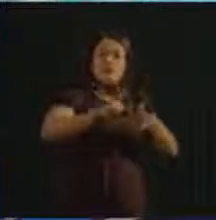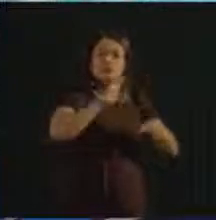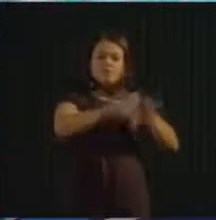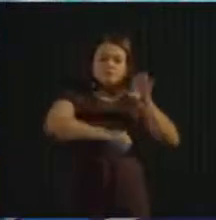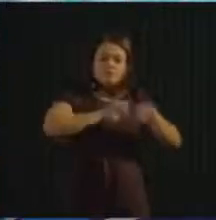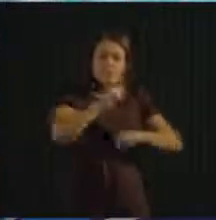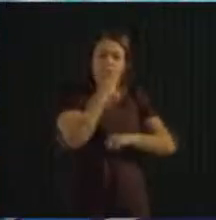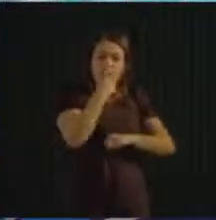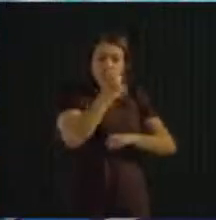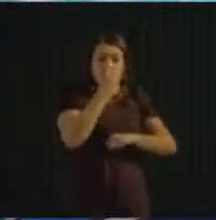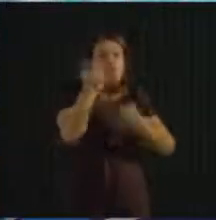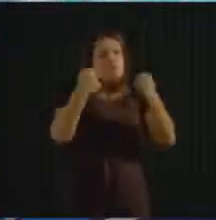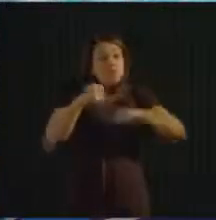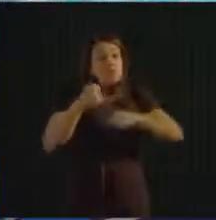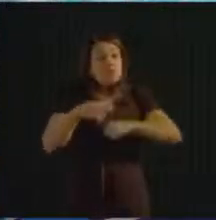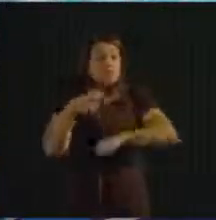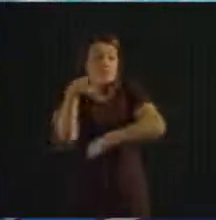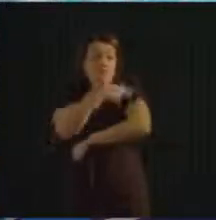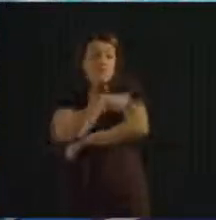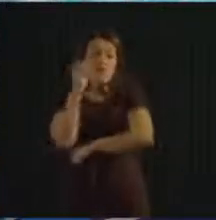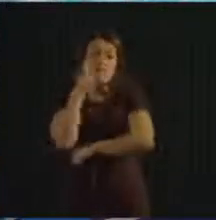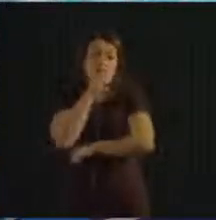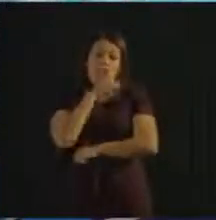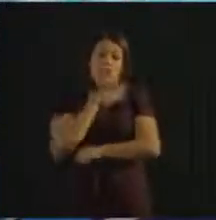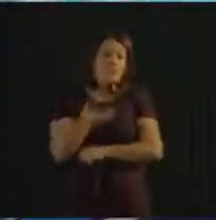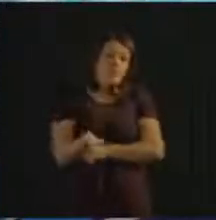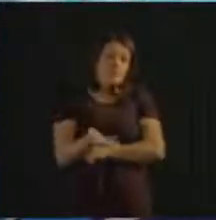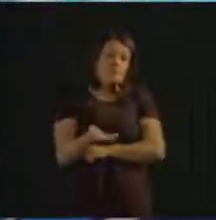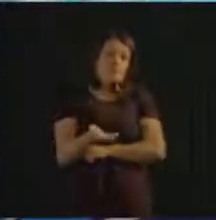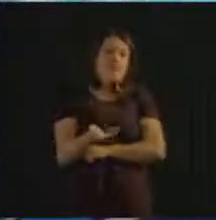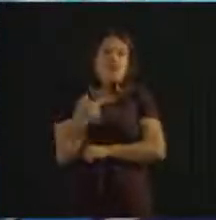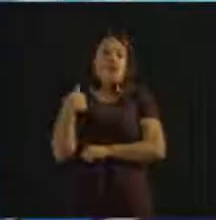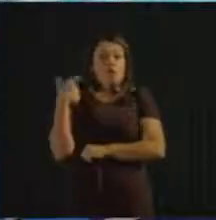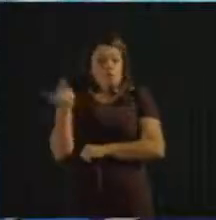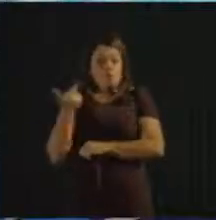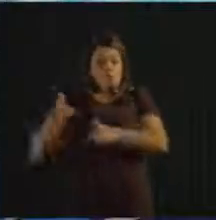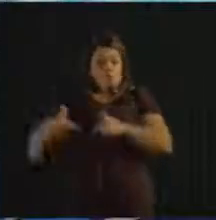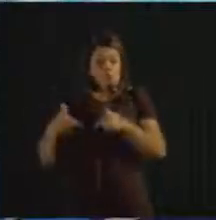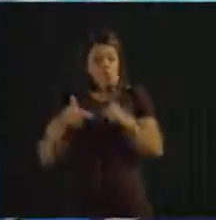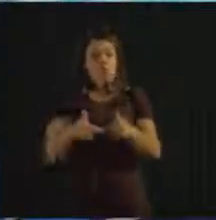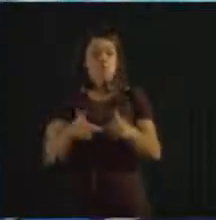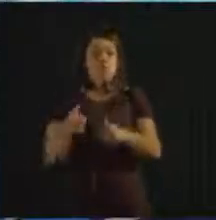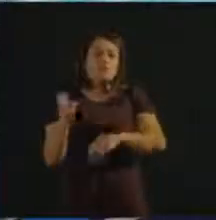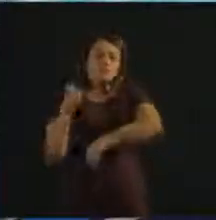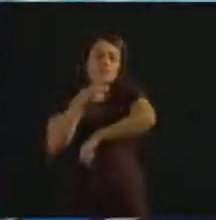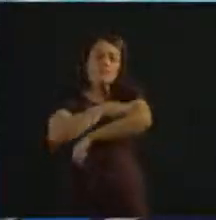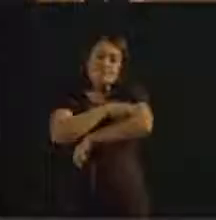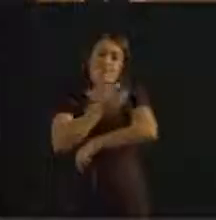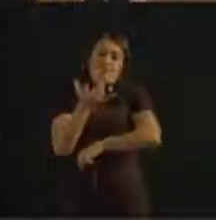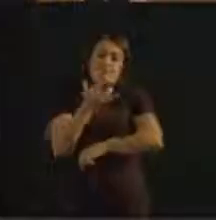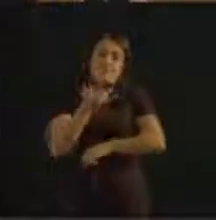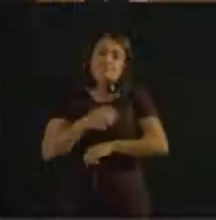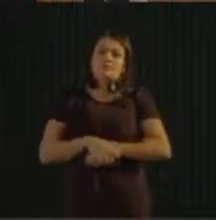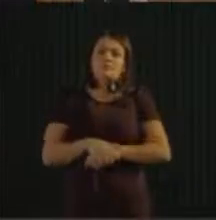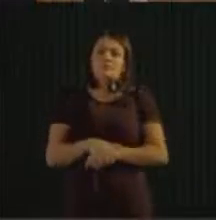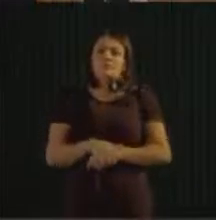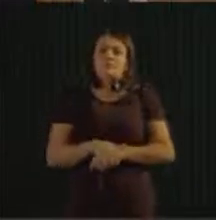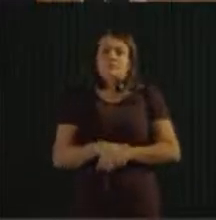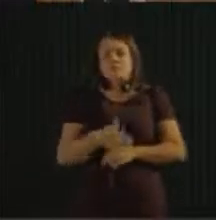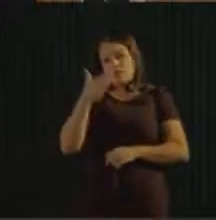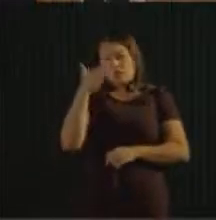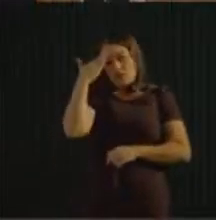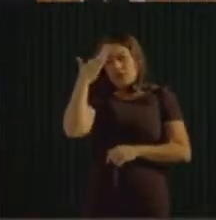Muito mais contato ainda do que o gari, talvez. Ou seja, é uma classe só para que sejam vacinados mais imunizados em relação à Covid. Muito obrigado, gente.